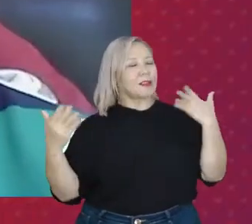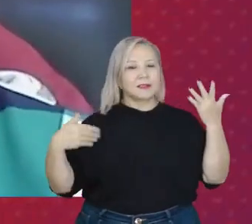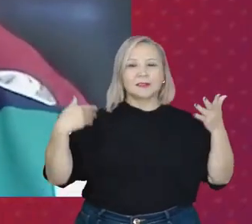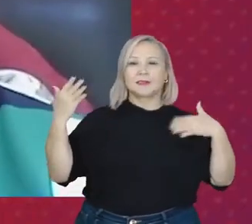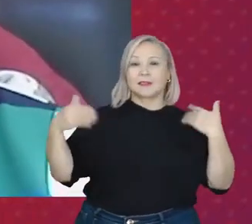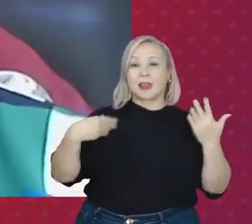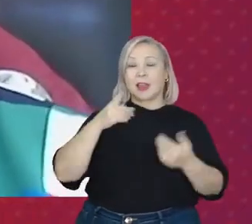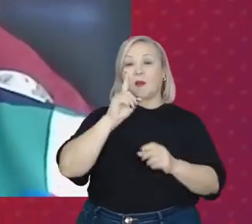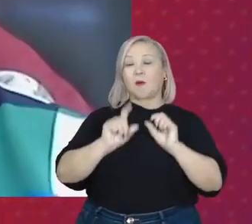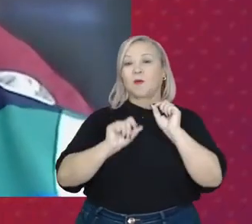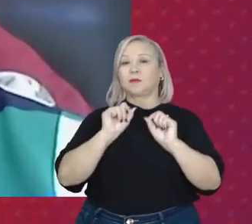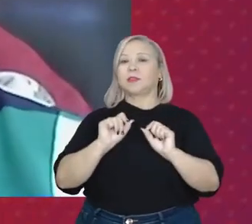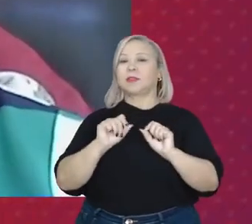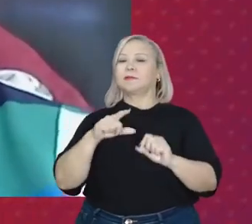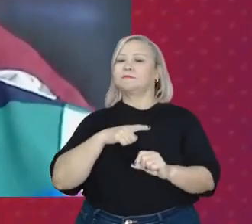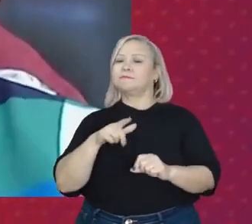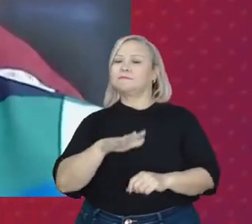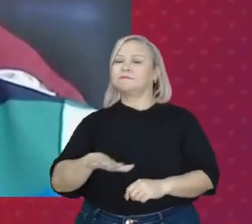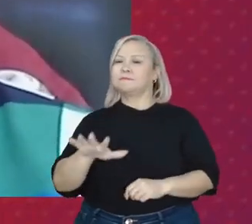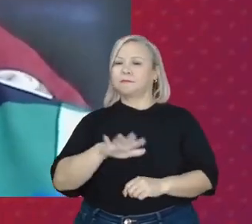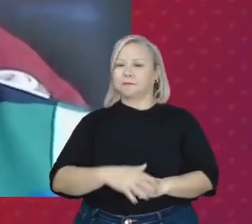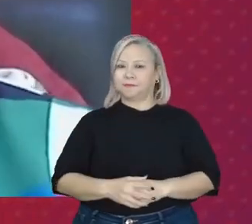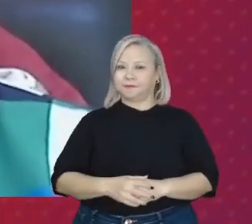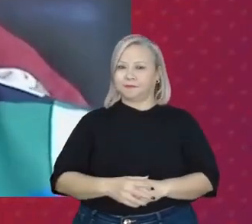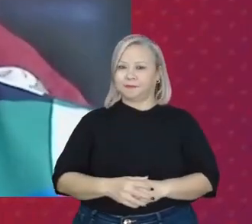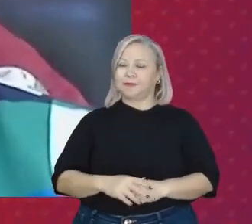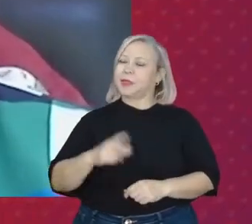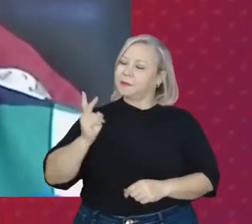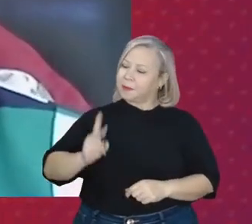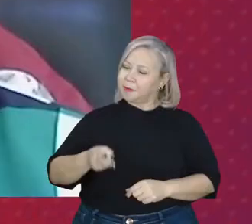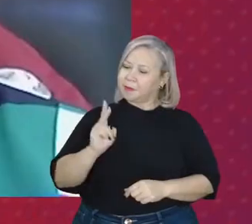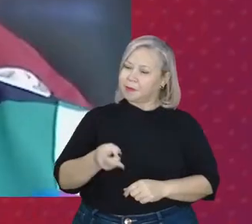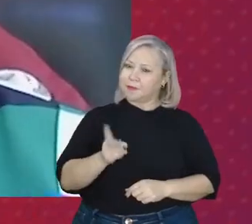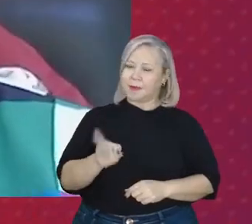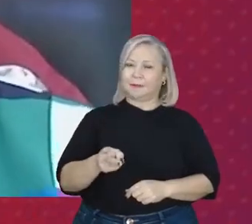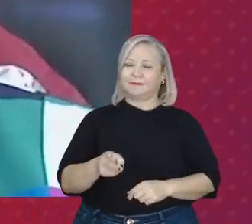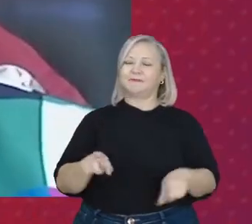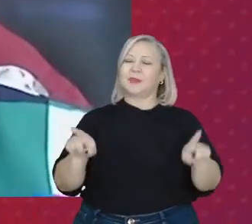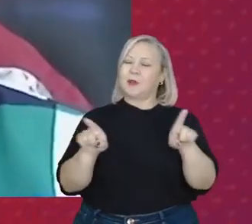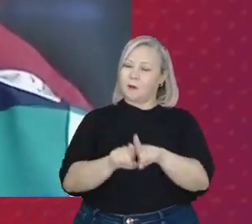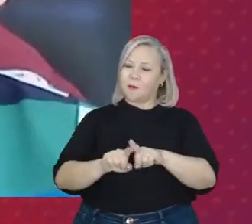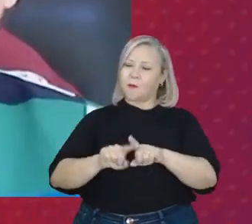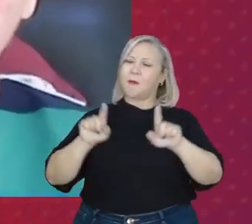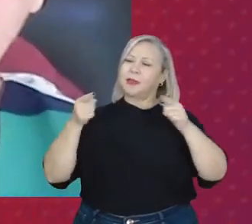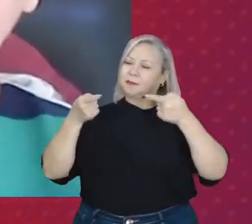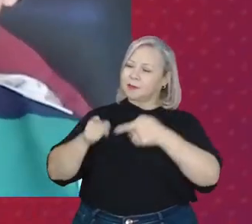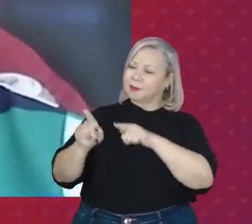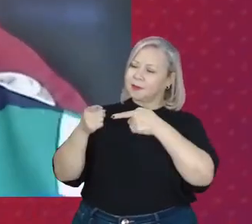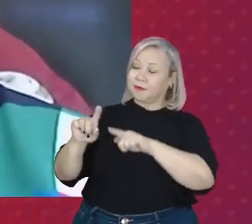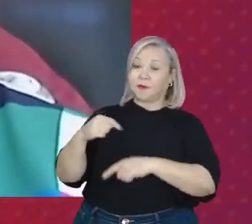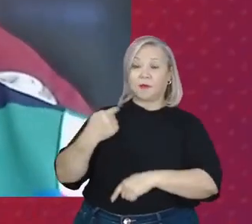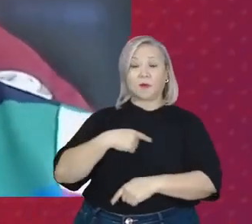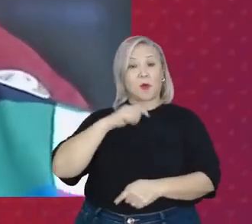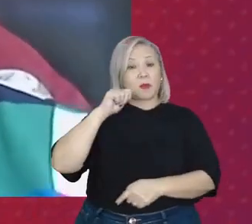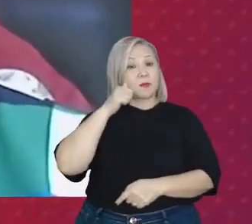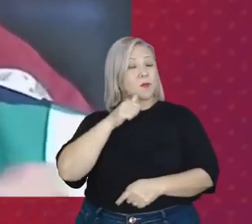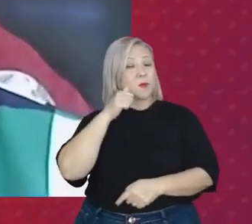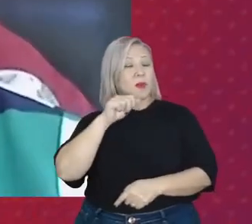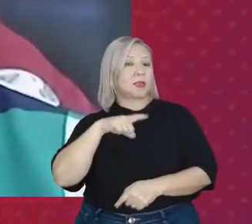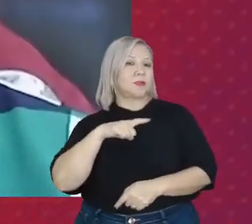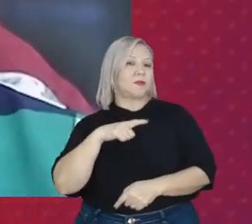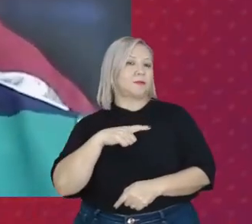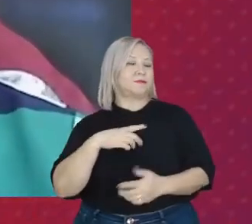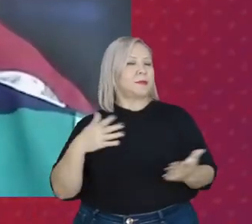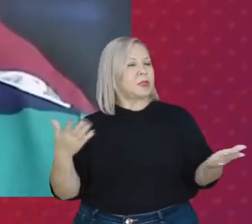de termos, mas temos que continuar. Então, eu acho que é o mesmo desafio que nós, as mulheres, tivemos, e as